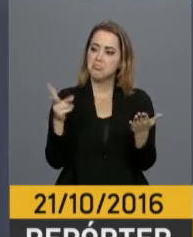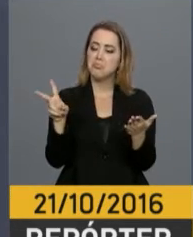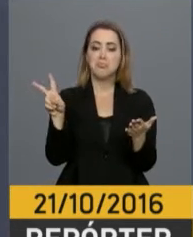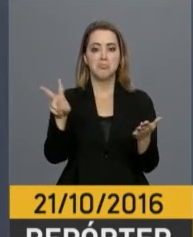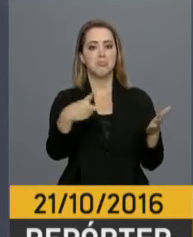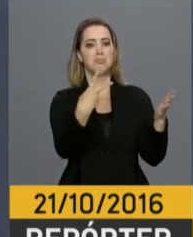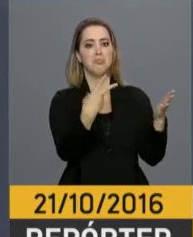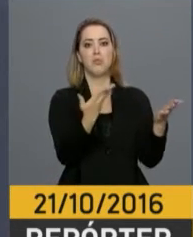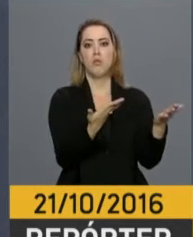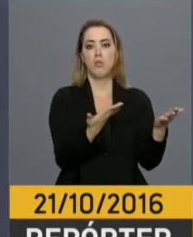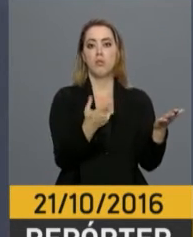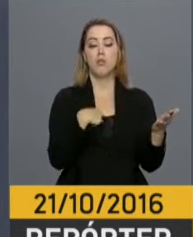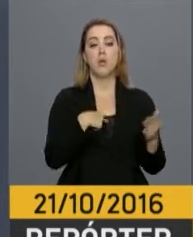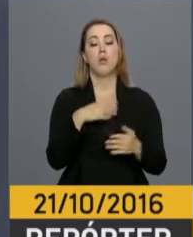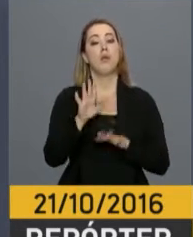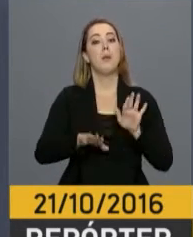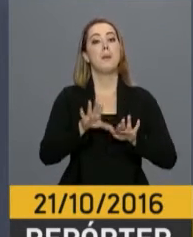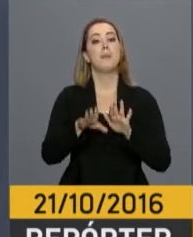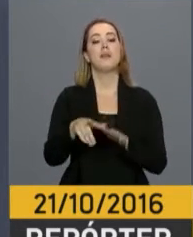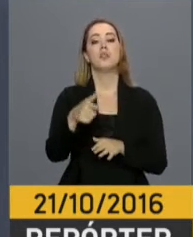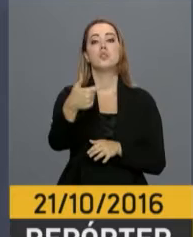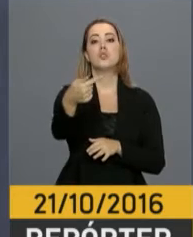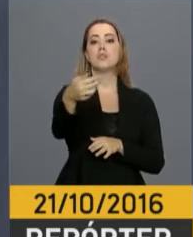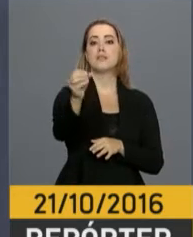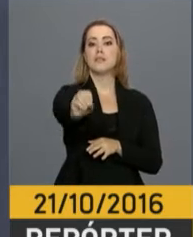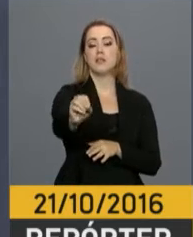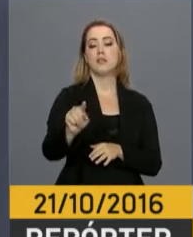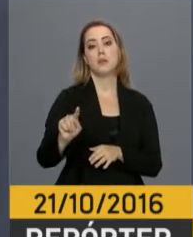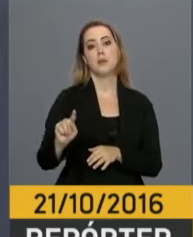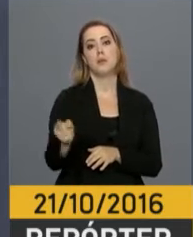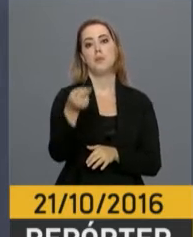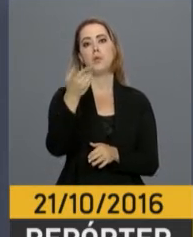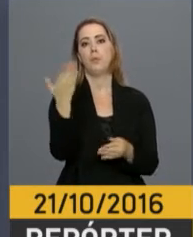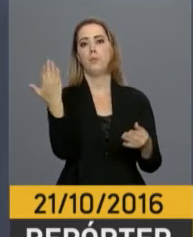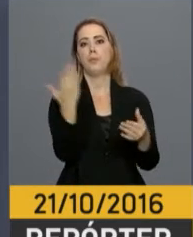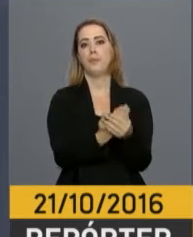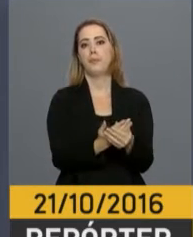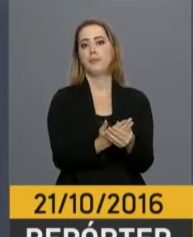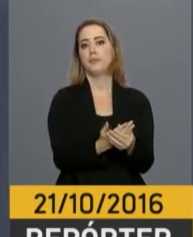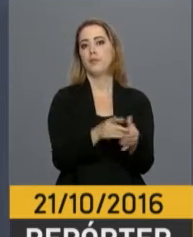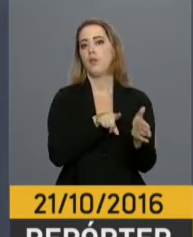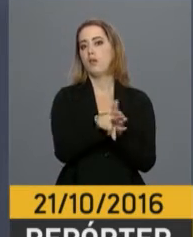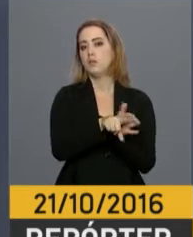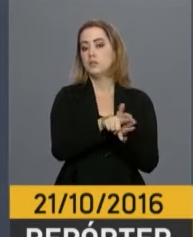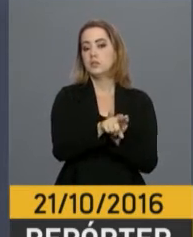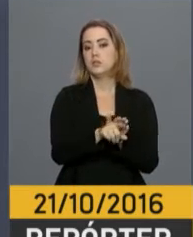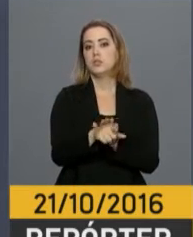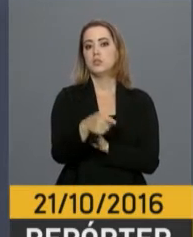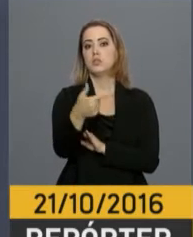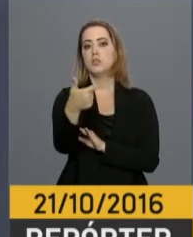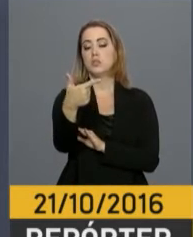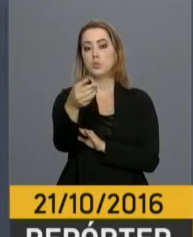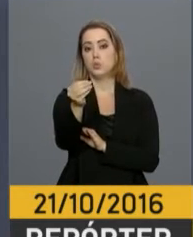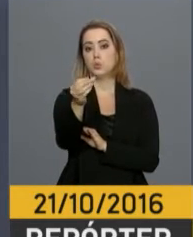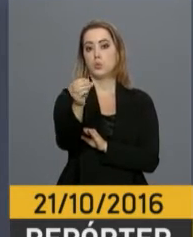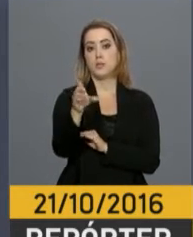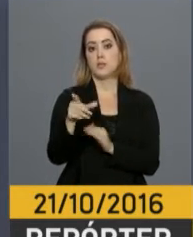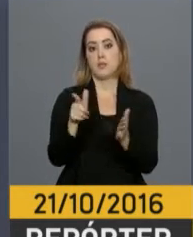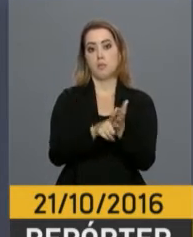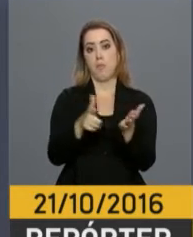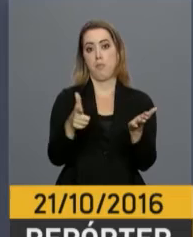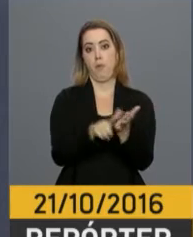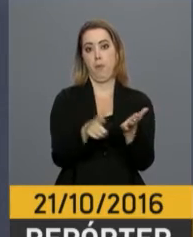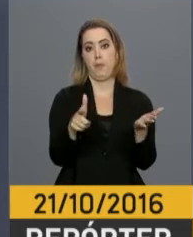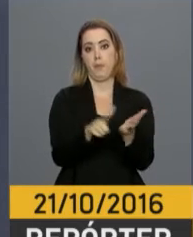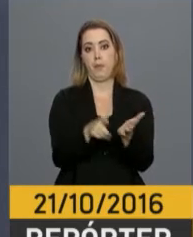em média a Polícia Federal instaura 70 mil inquéritos. 200 laudas em média por inquérito.